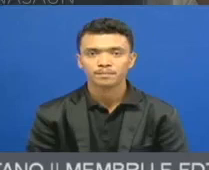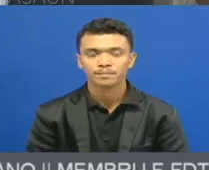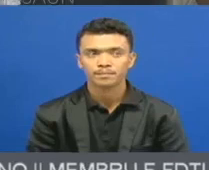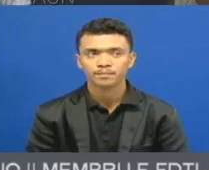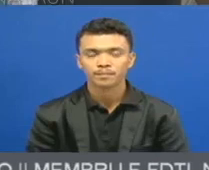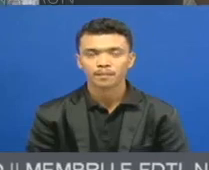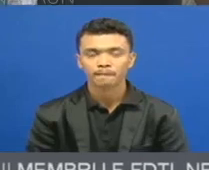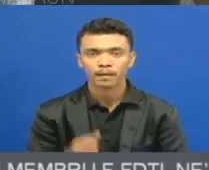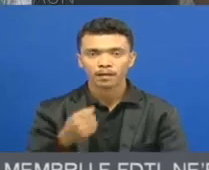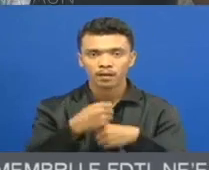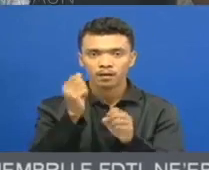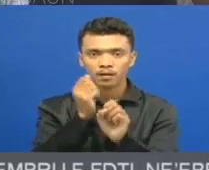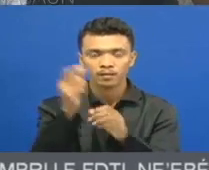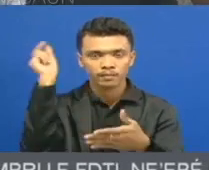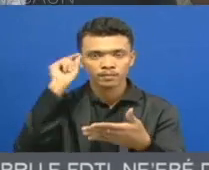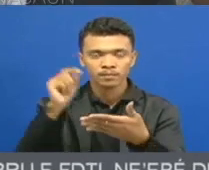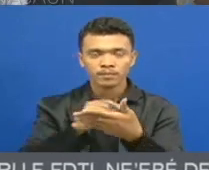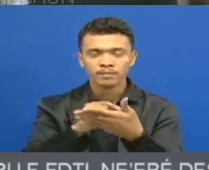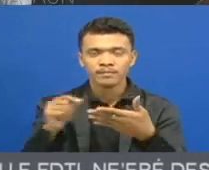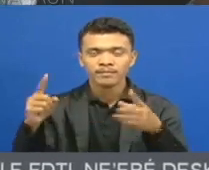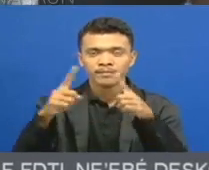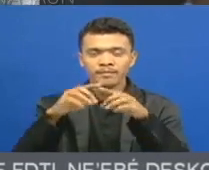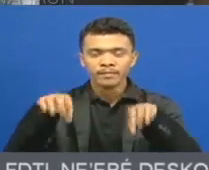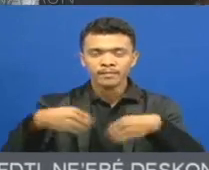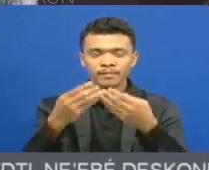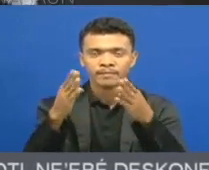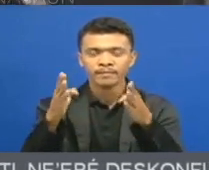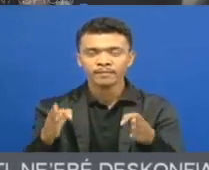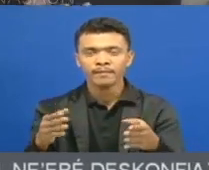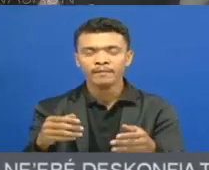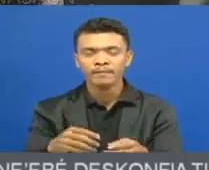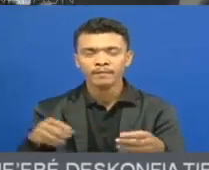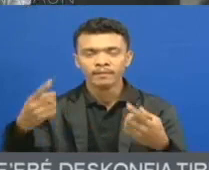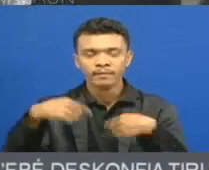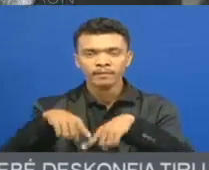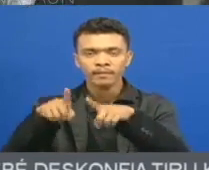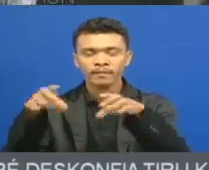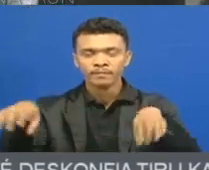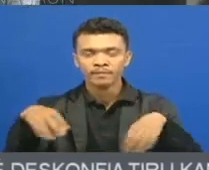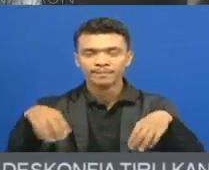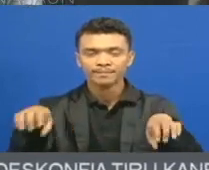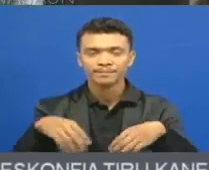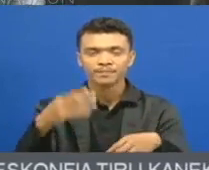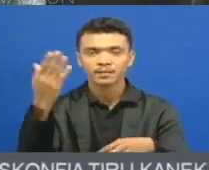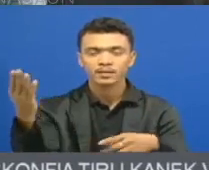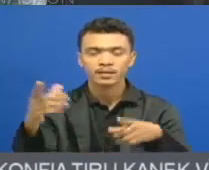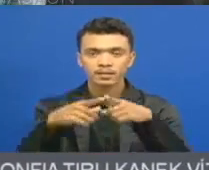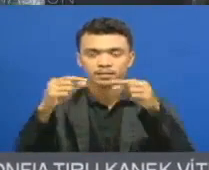Agrifam, hala corruida ba iha trabalhadores nebema seibar serviço iha